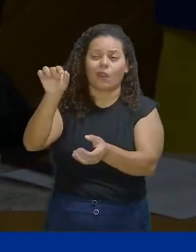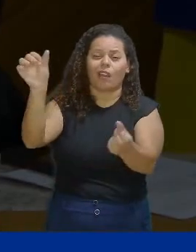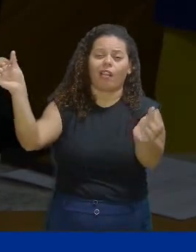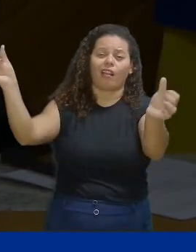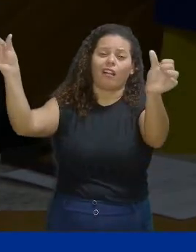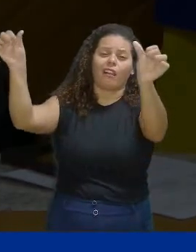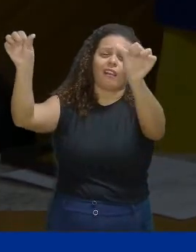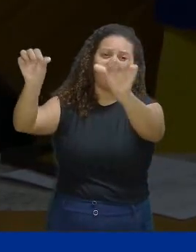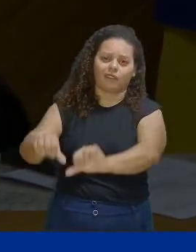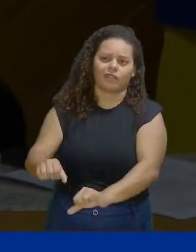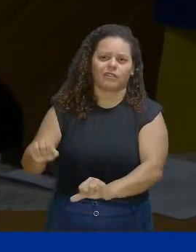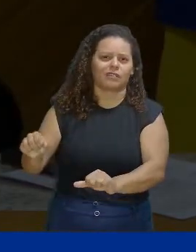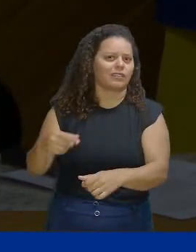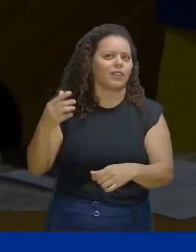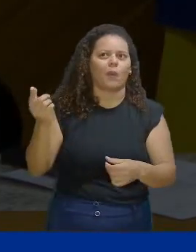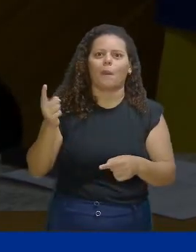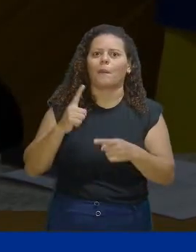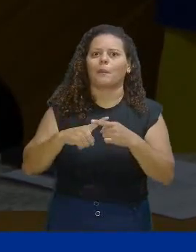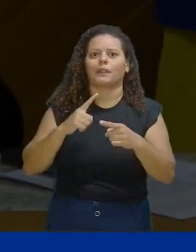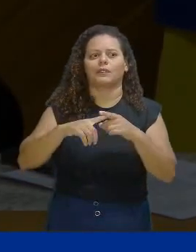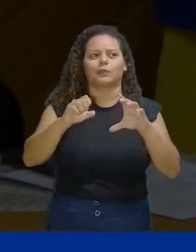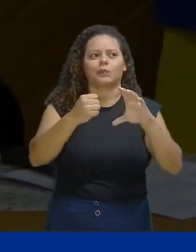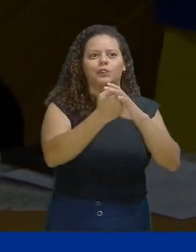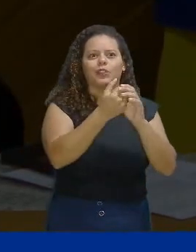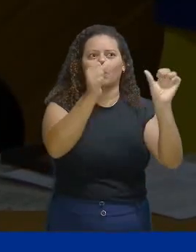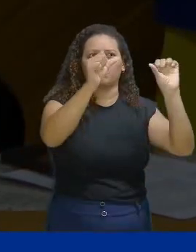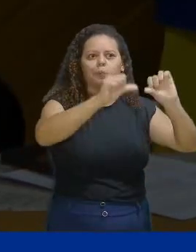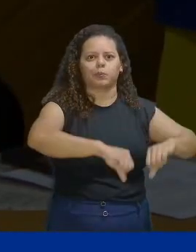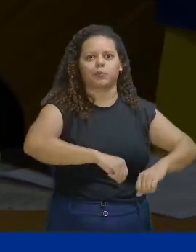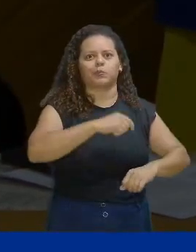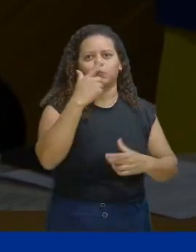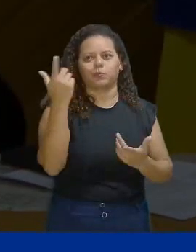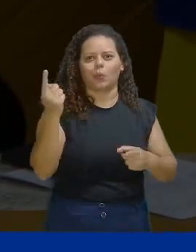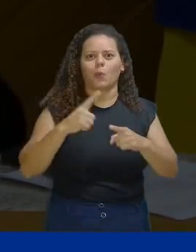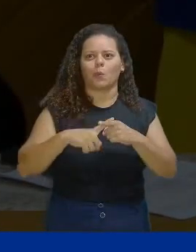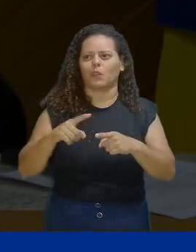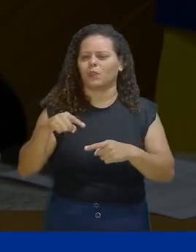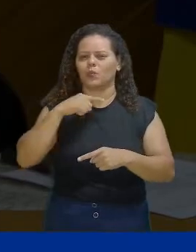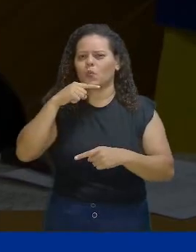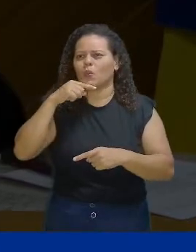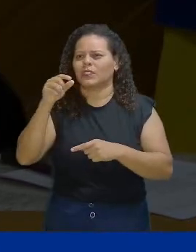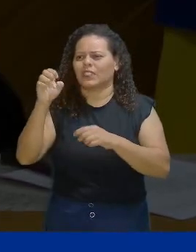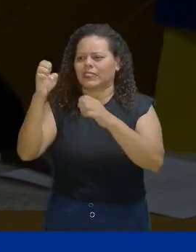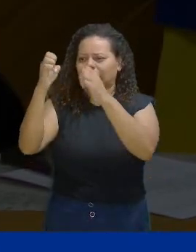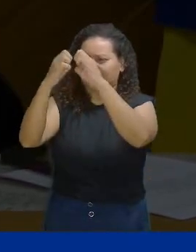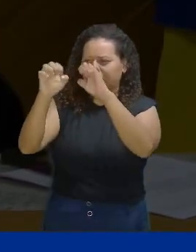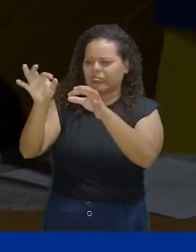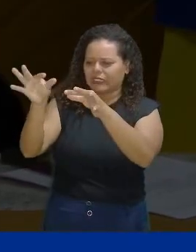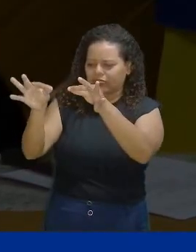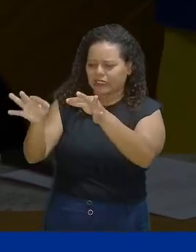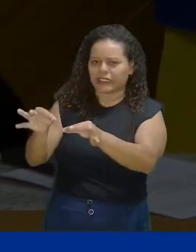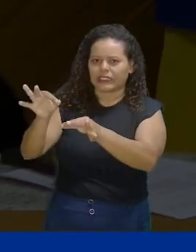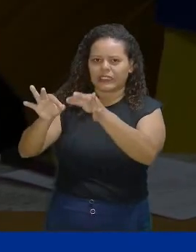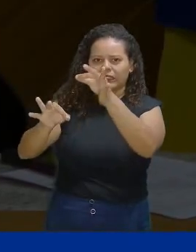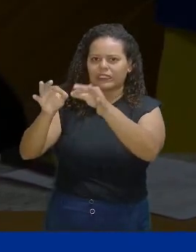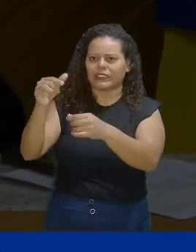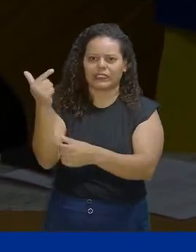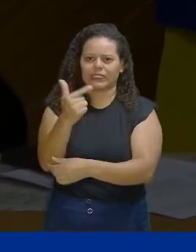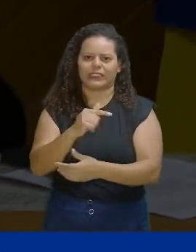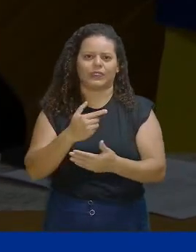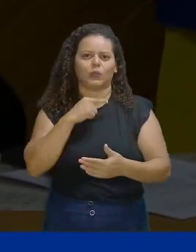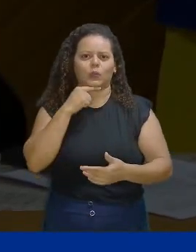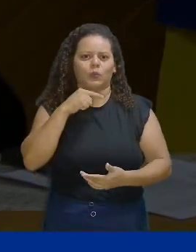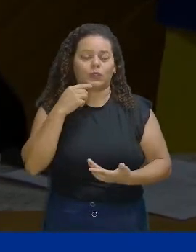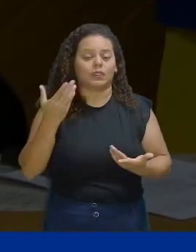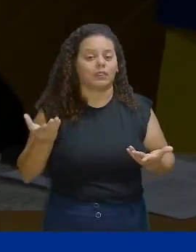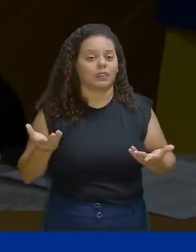muito grande ao TRE e especialmente ao cumprimento das metas a que nós estamos obrigados. Então,